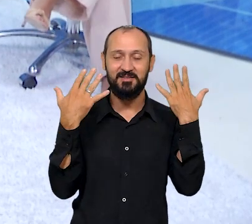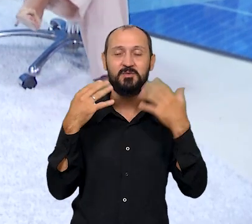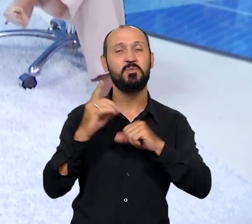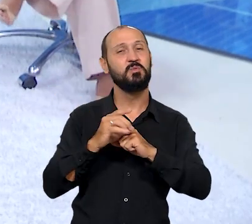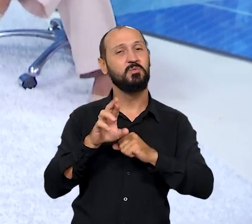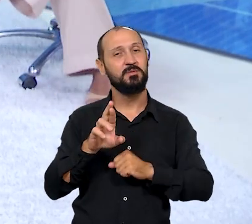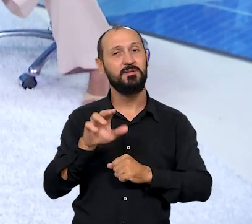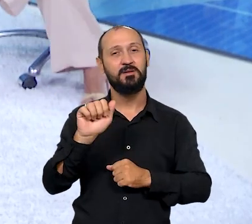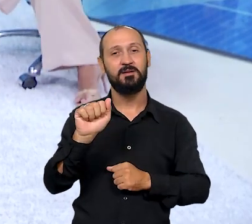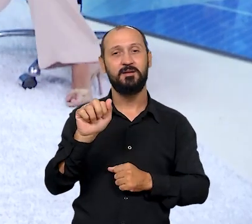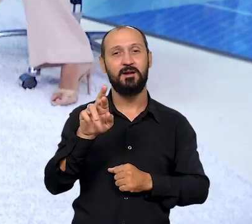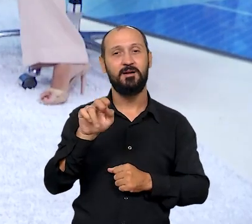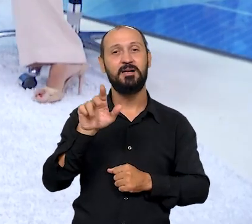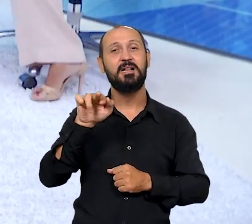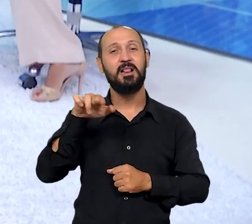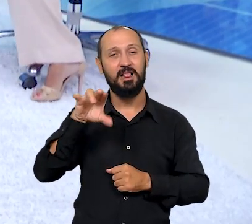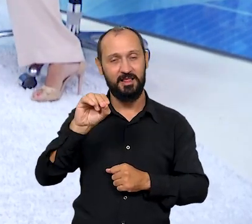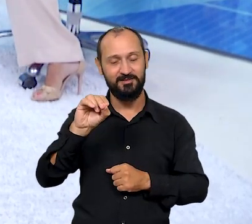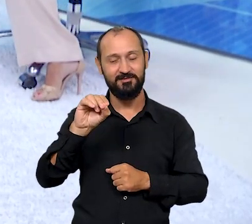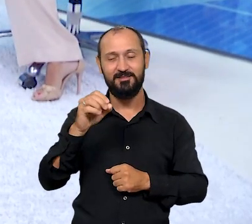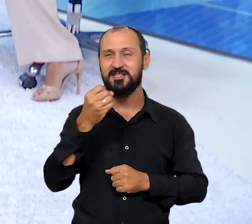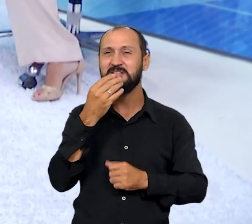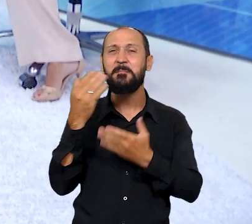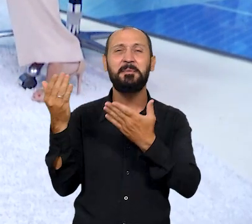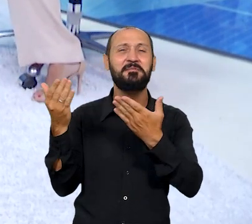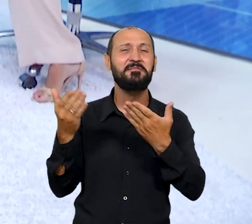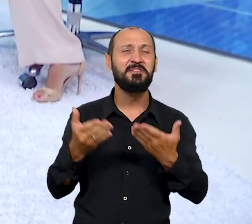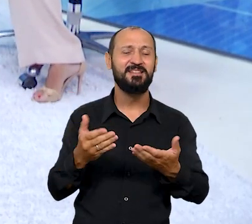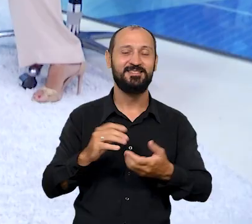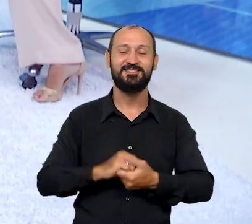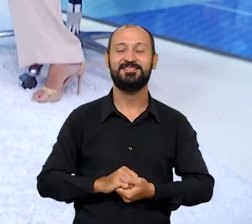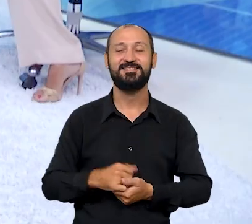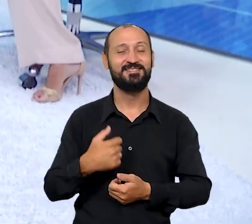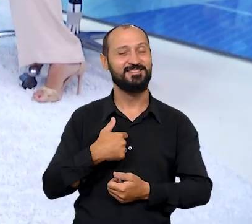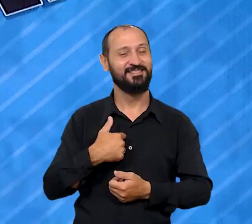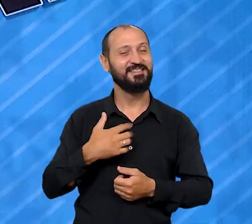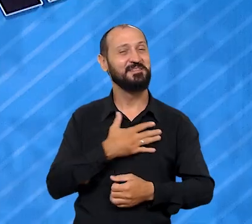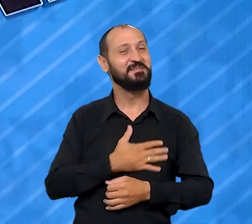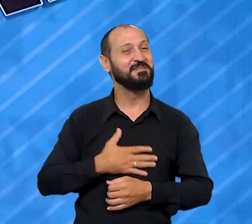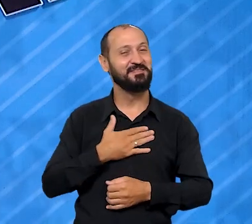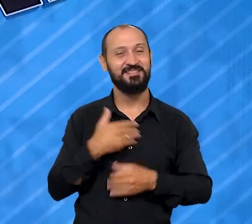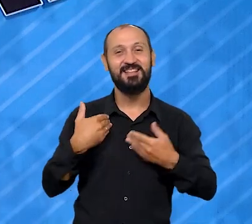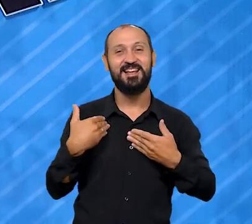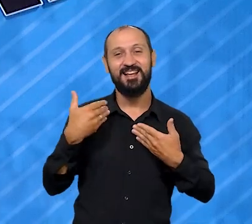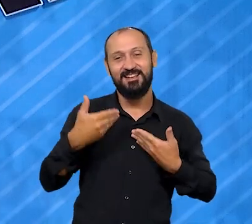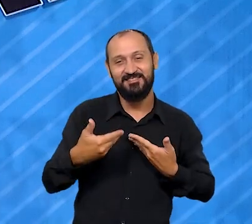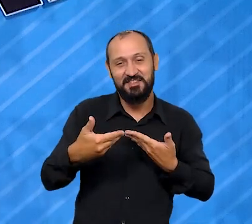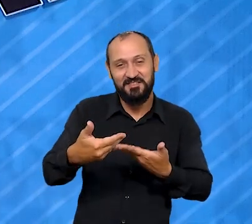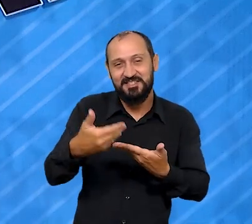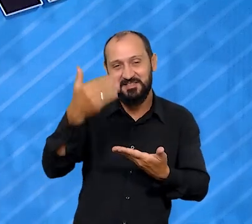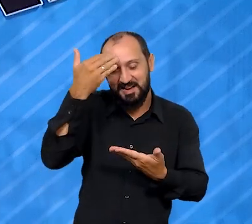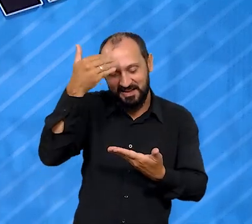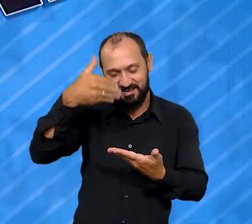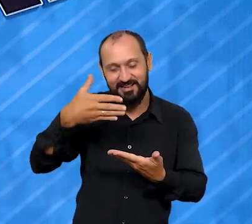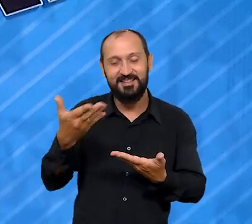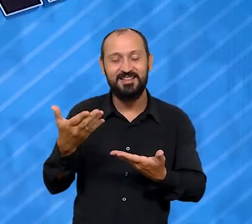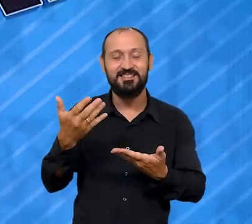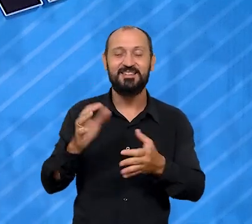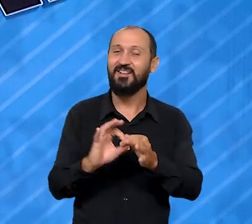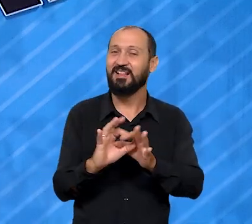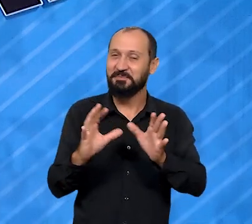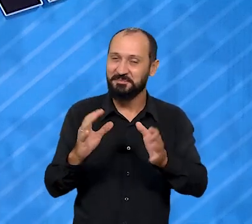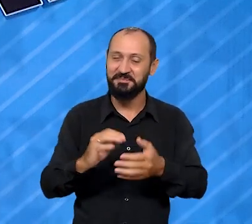Meio Ambiente, Dr. Arlindo Muniz. Doutor, seja muito bem-vindo. O prazer é meu, eu que agradeço ao convite